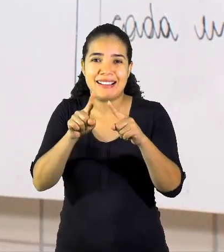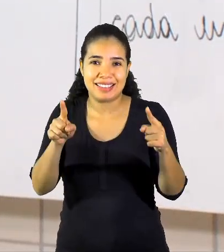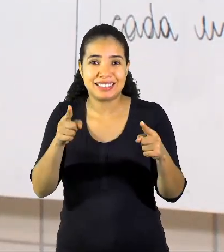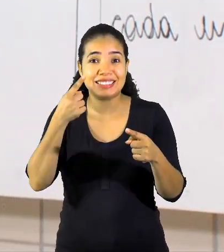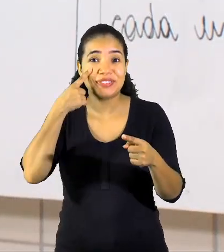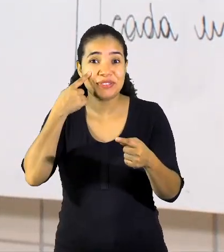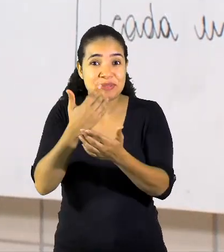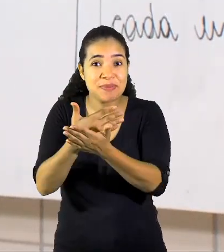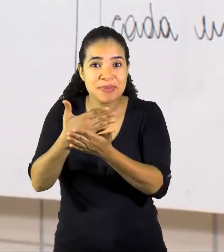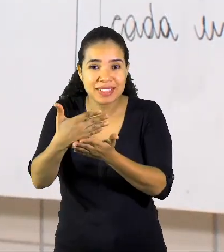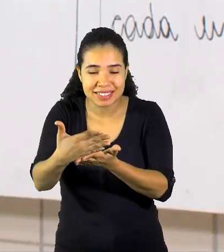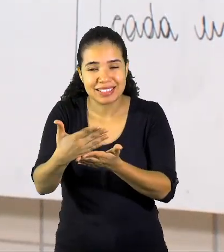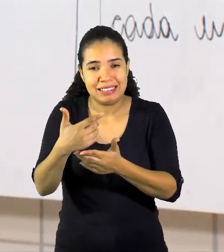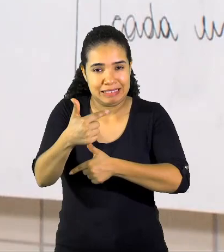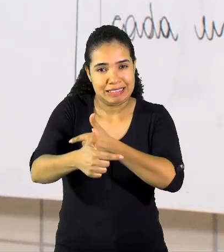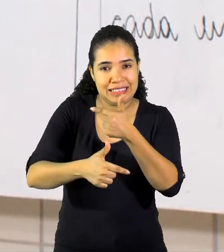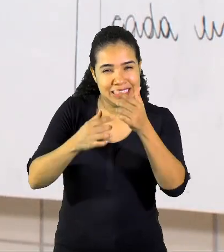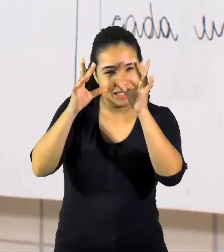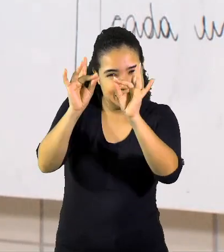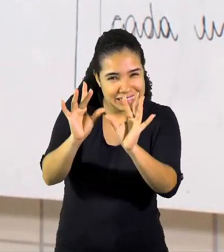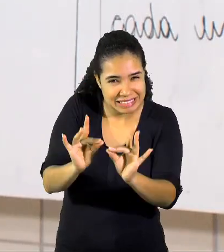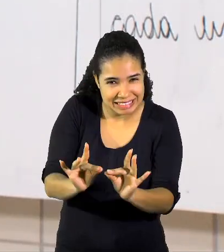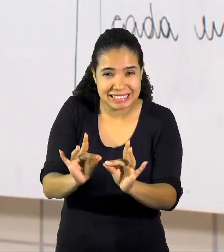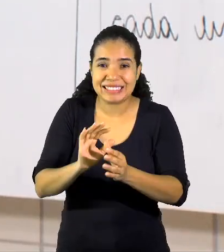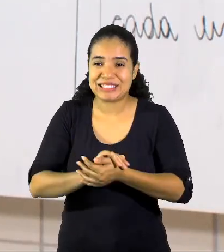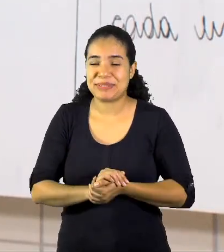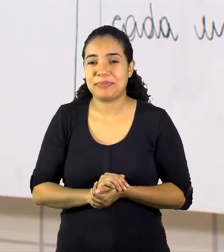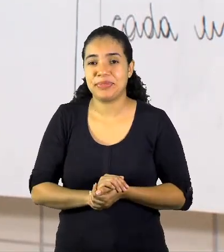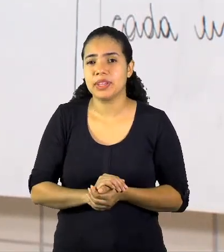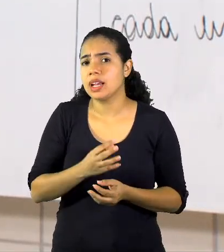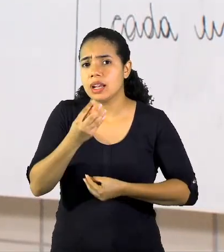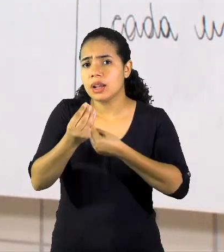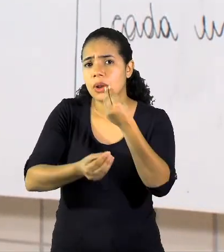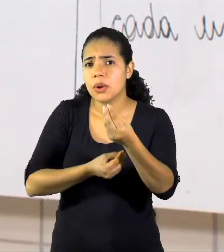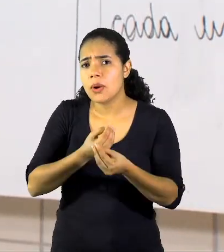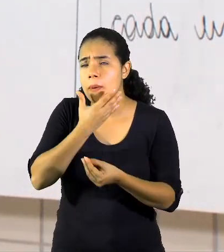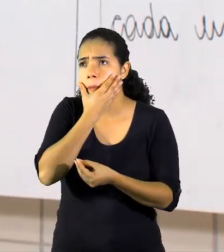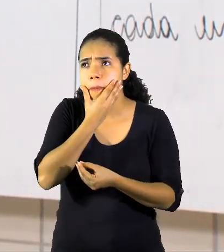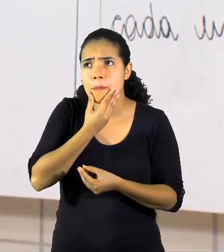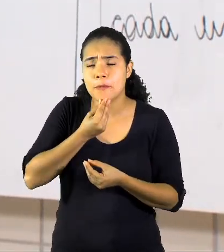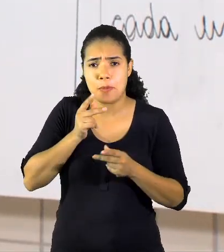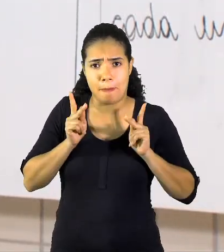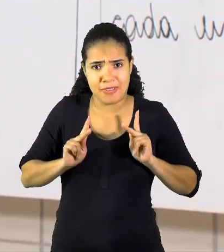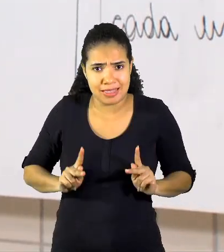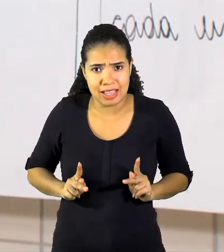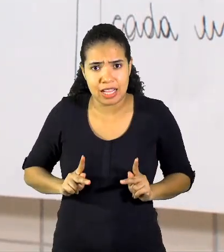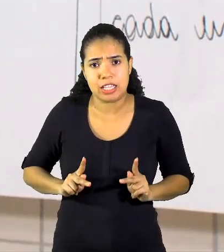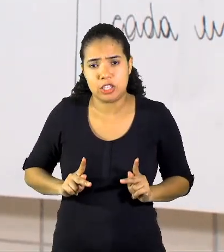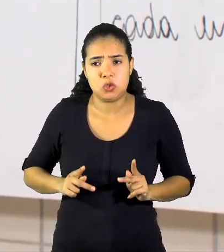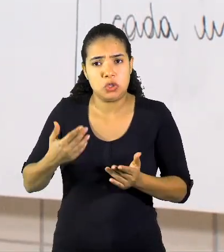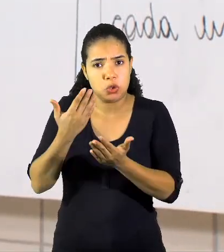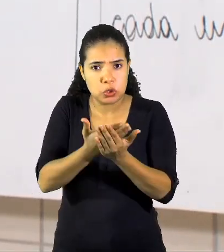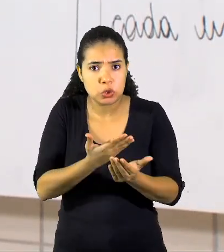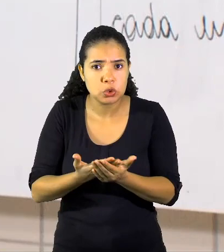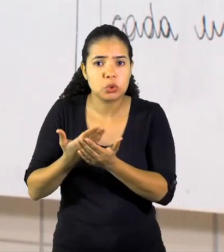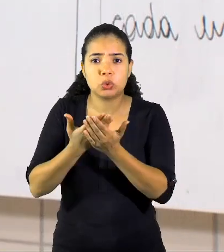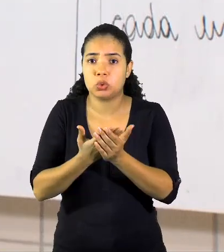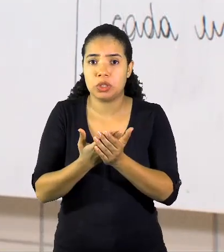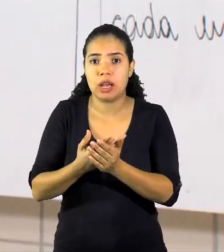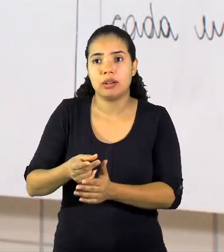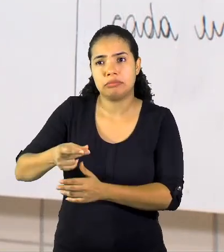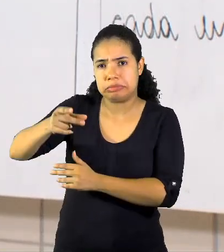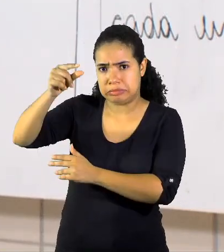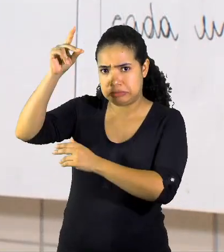isso aqui melhor. E como que o Pitágoras fez para estudar isso? Como que ele estudou isso? Na